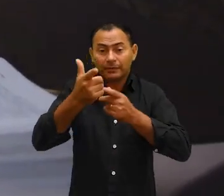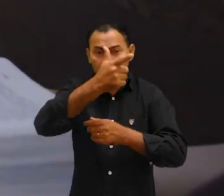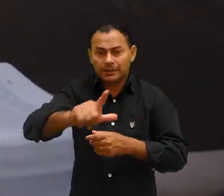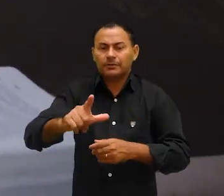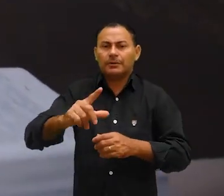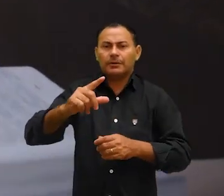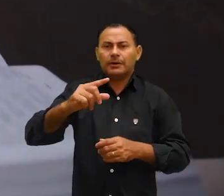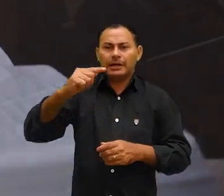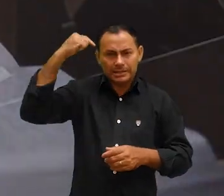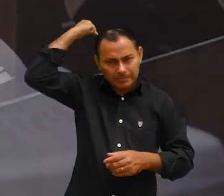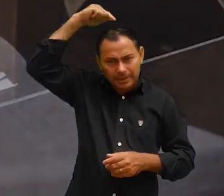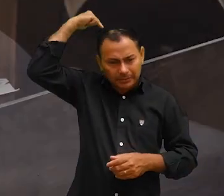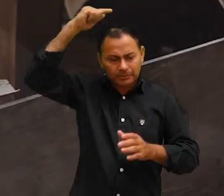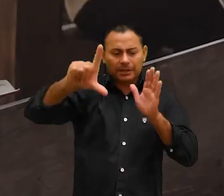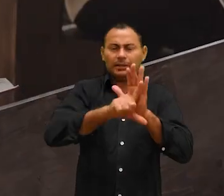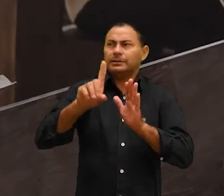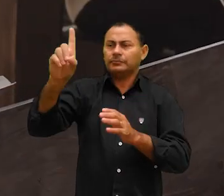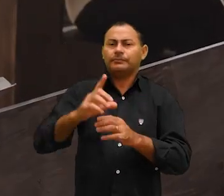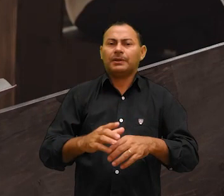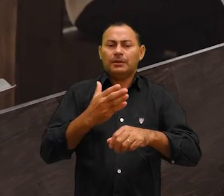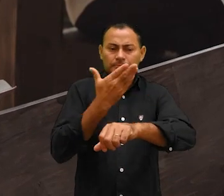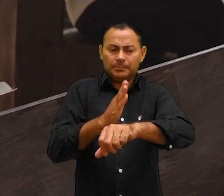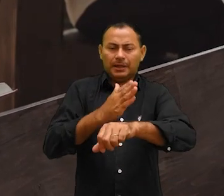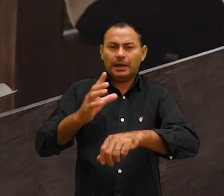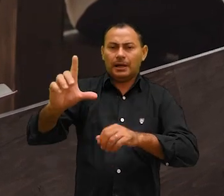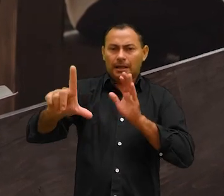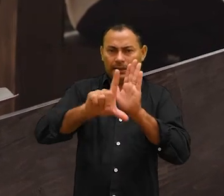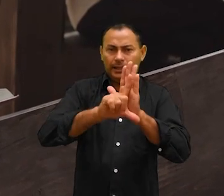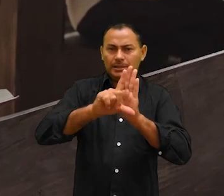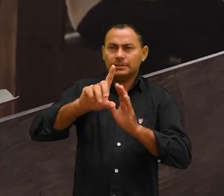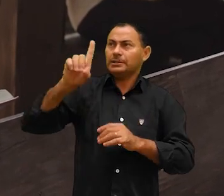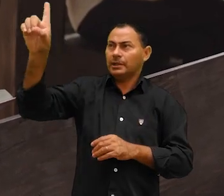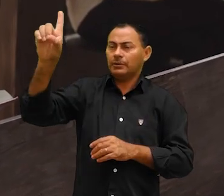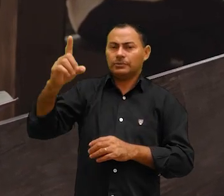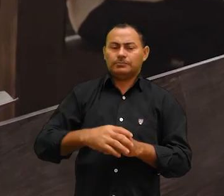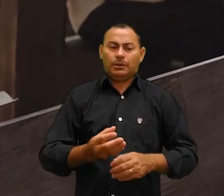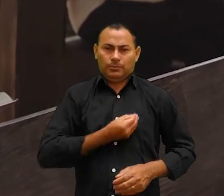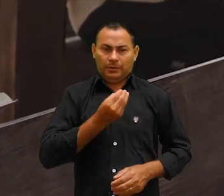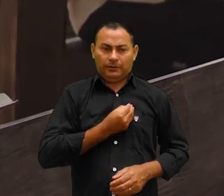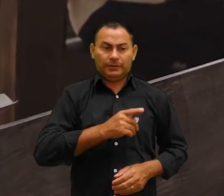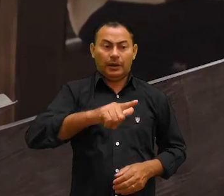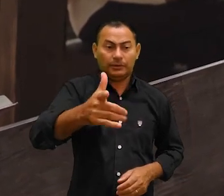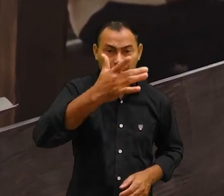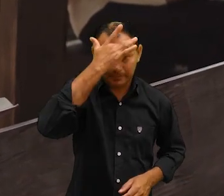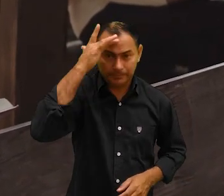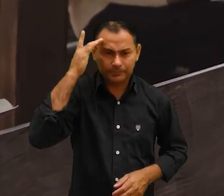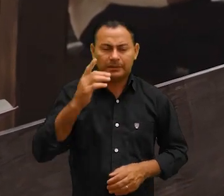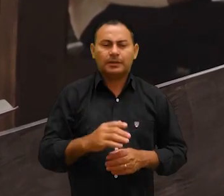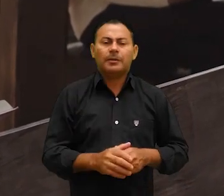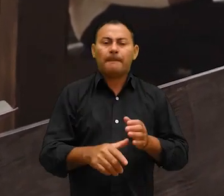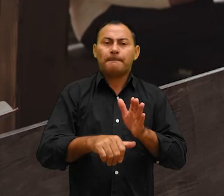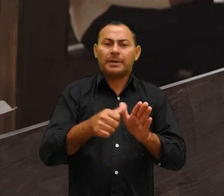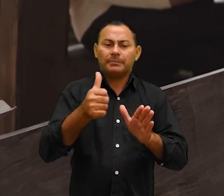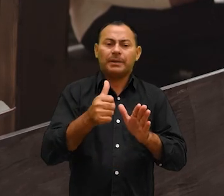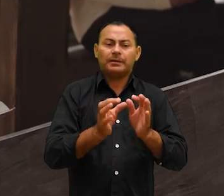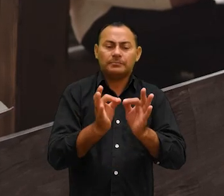o espírito da lei de Deus. Antes de aplicar a lei de Deus na sua própria vida ou na vida dos outros,